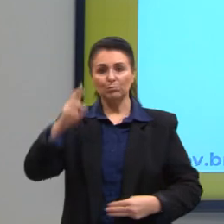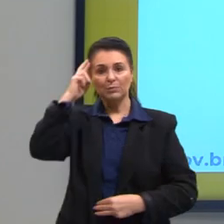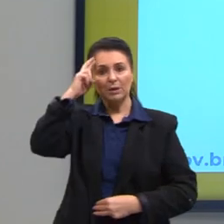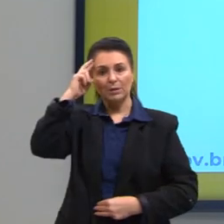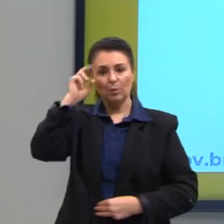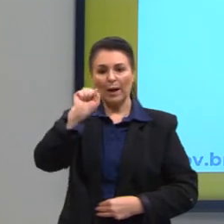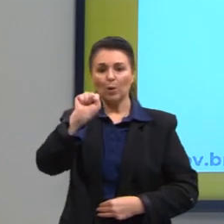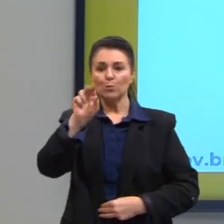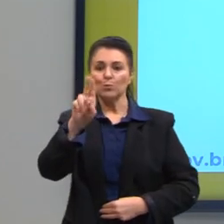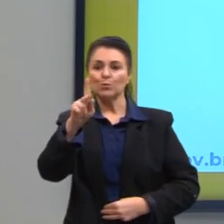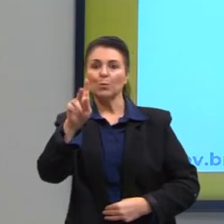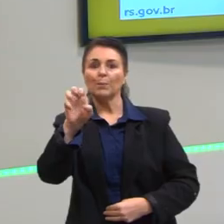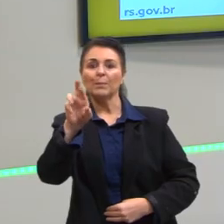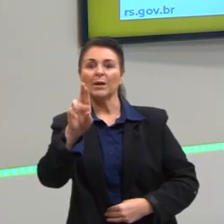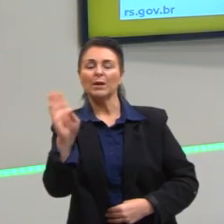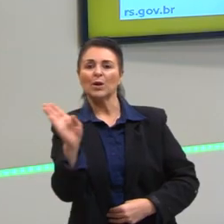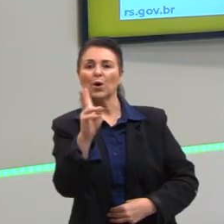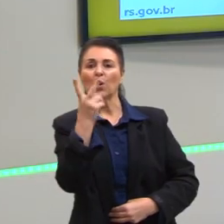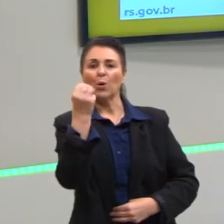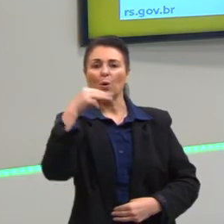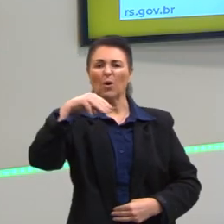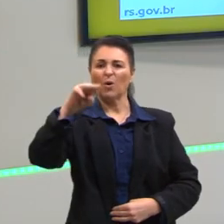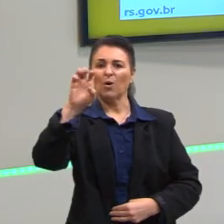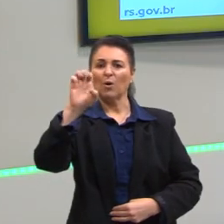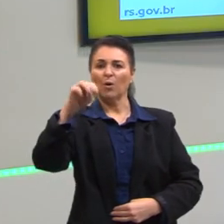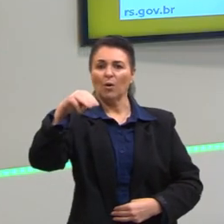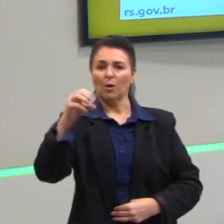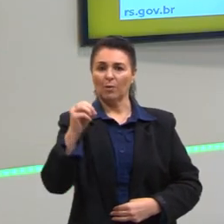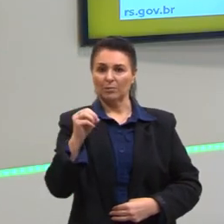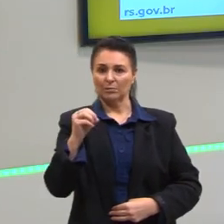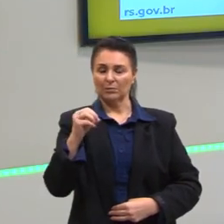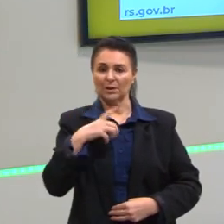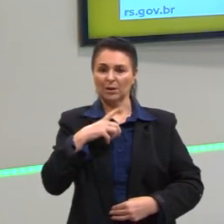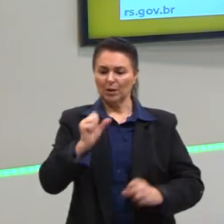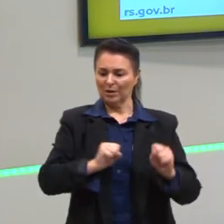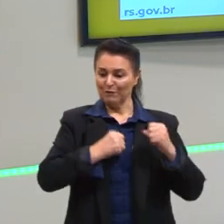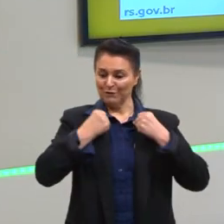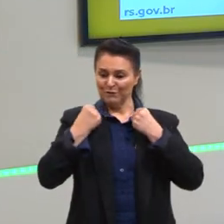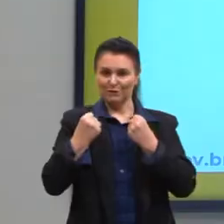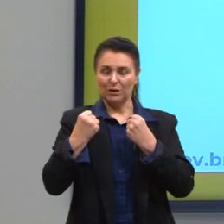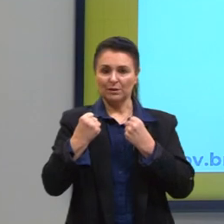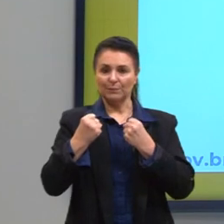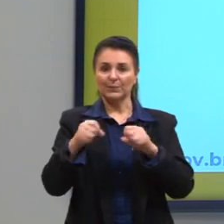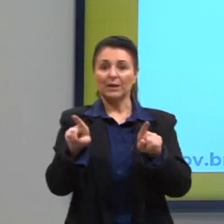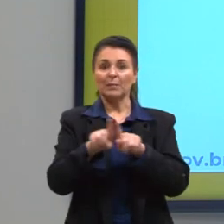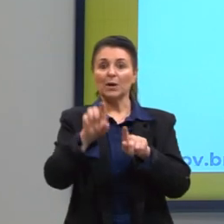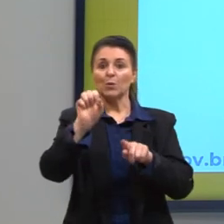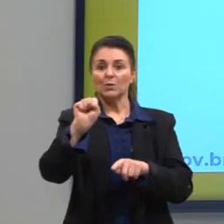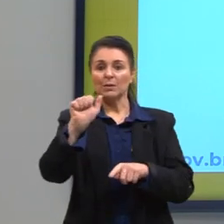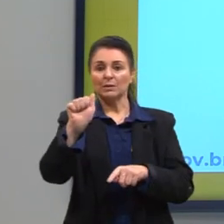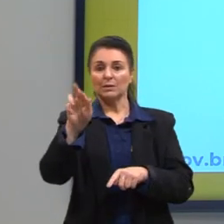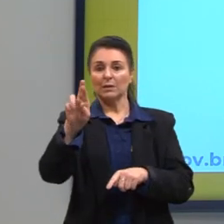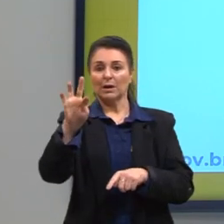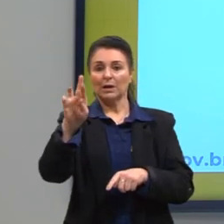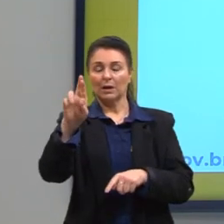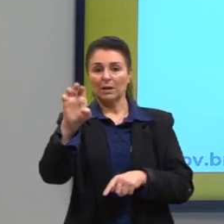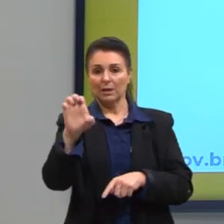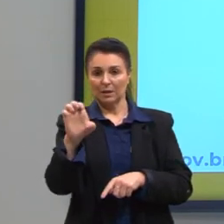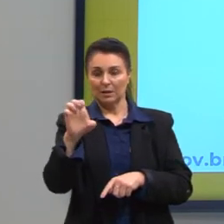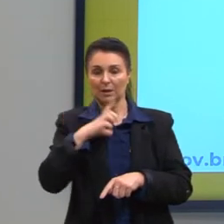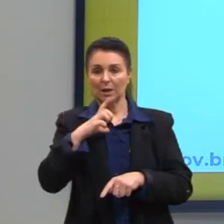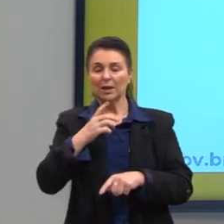deixar a vazar nossas paixões todas as nossas potências né o nosso amigo Sartre criador